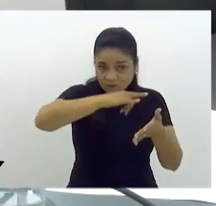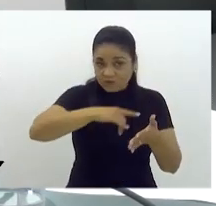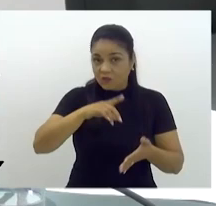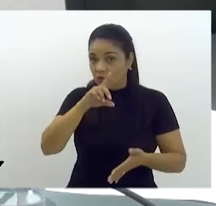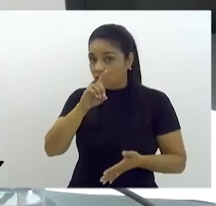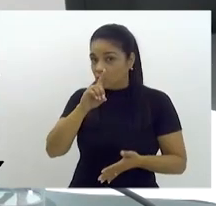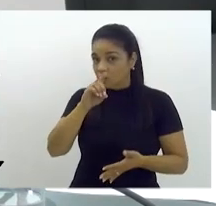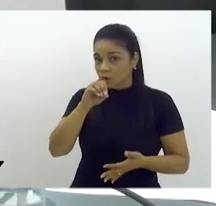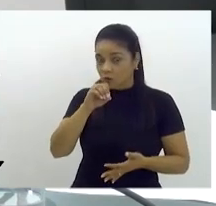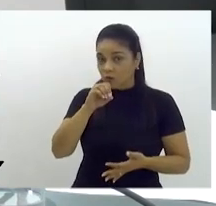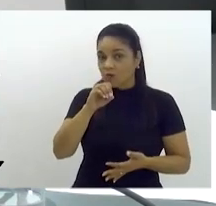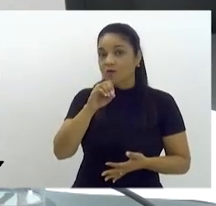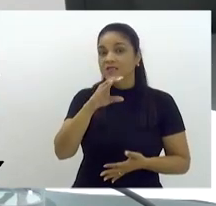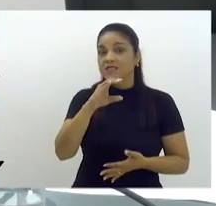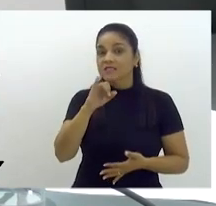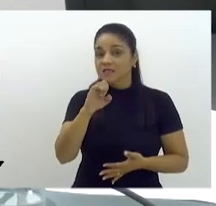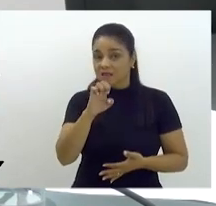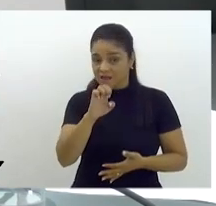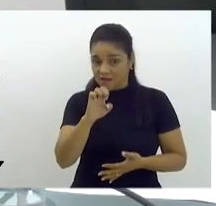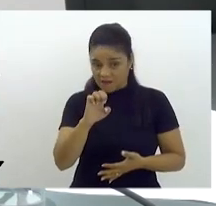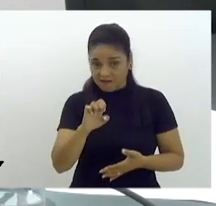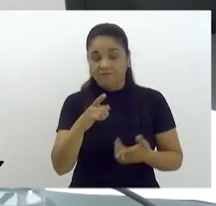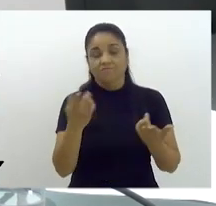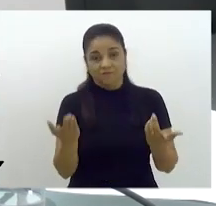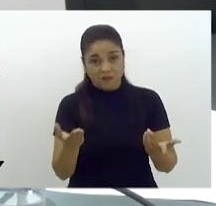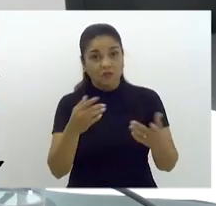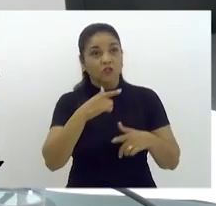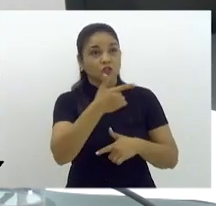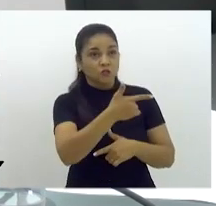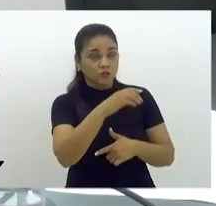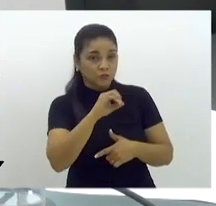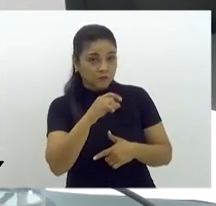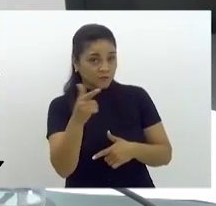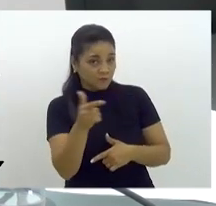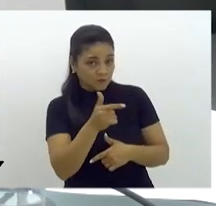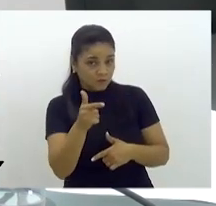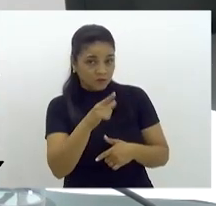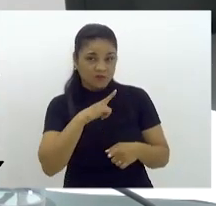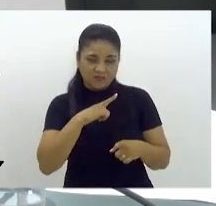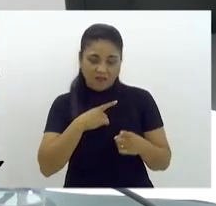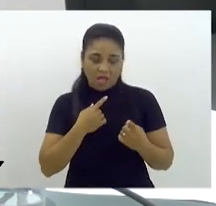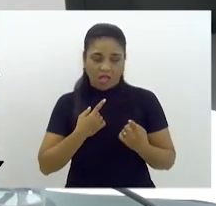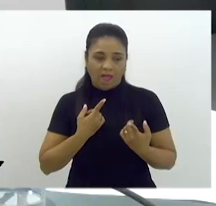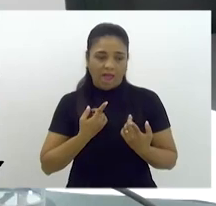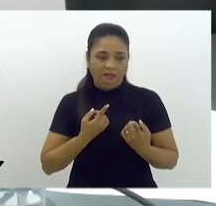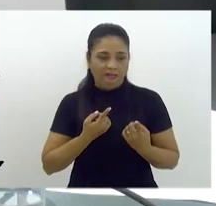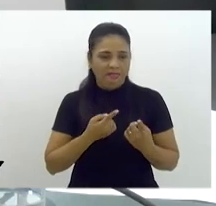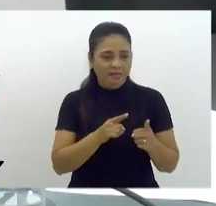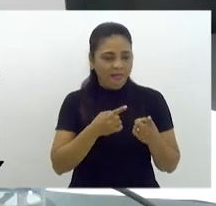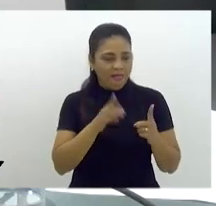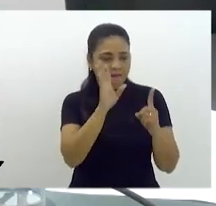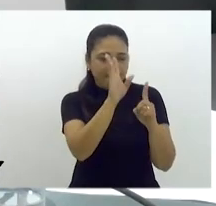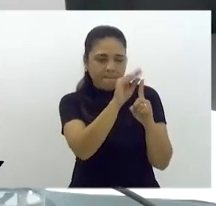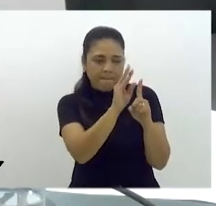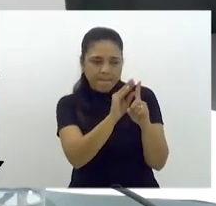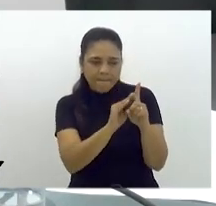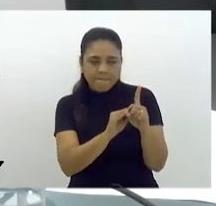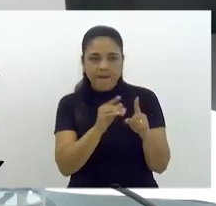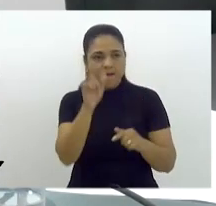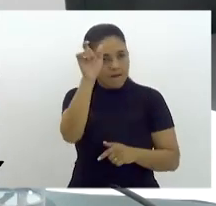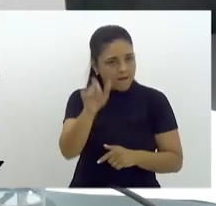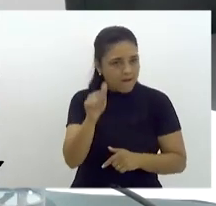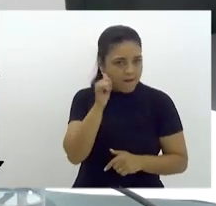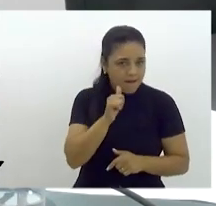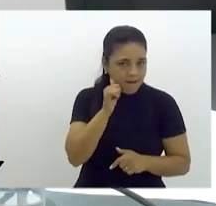a 2022 E aí nós temos no caso da importunação sexual 27 registros